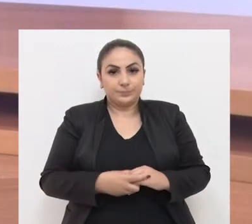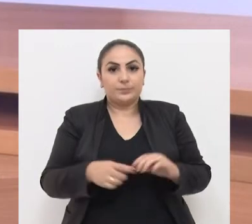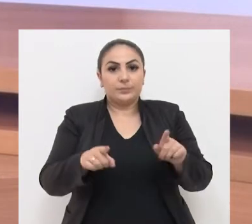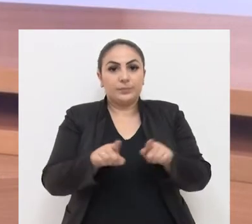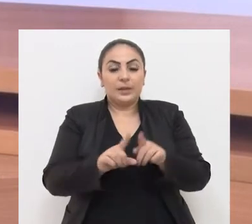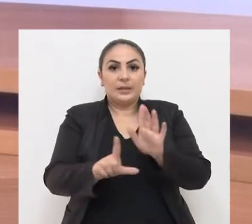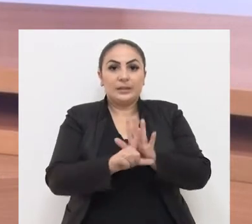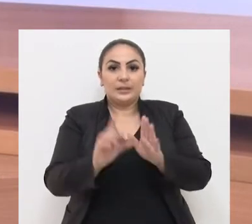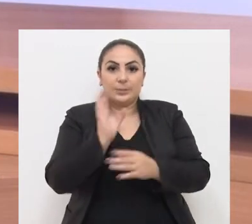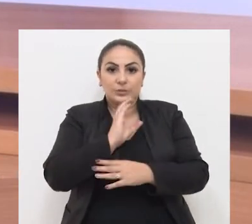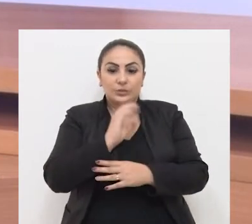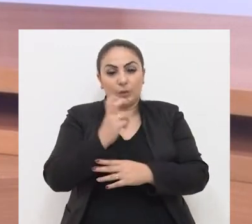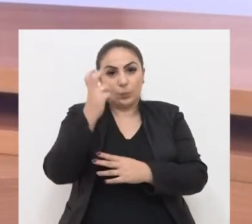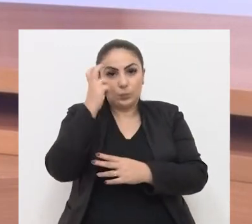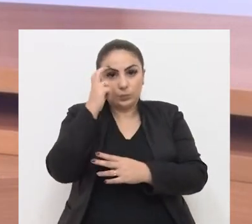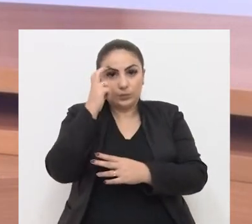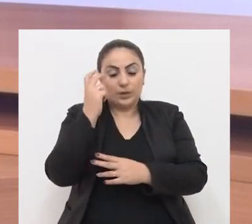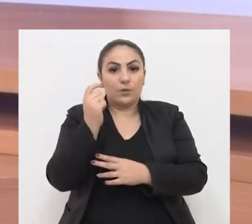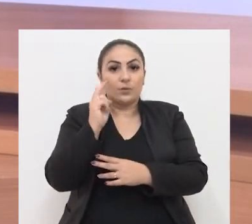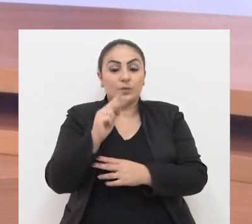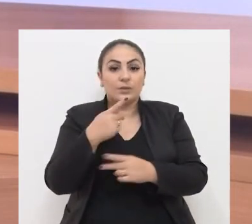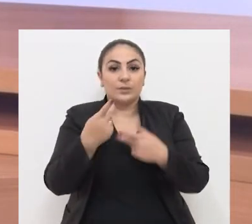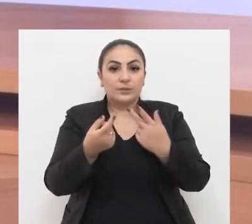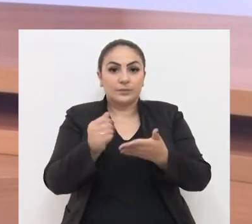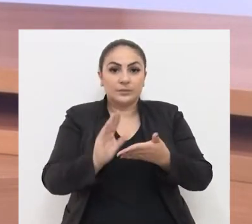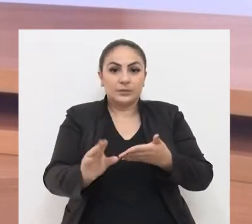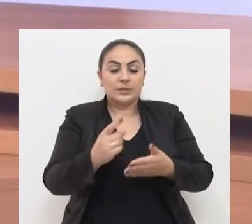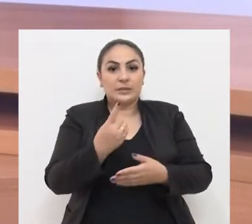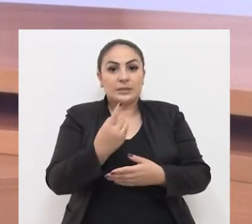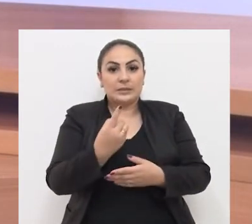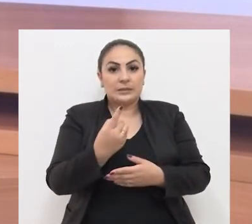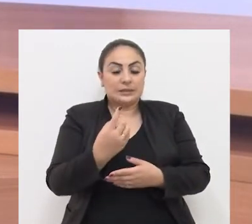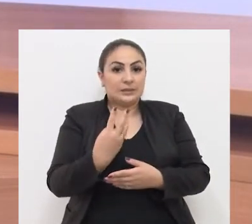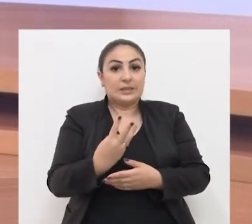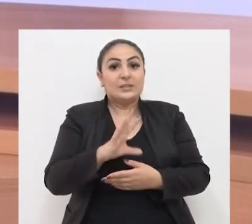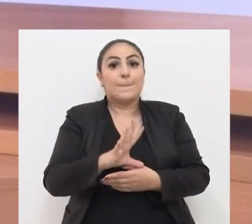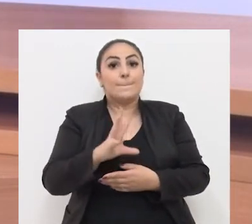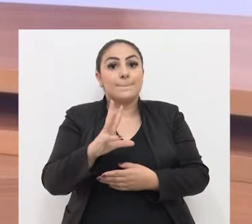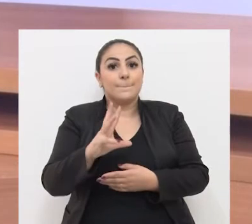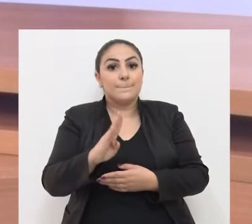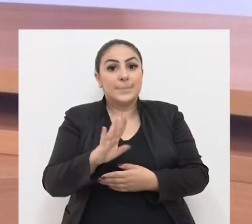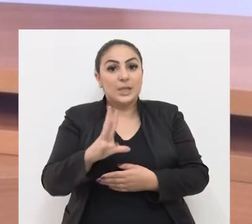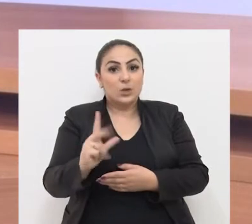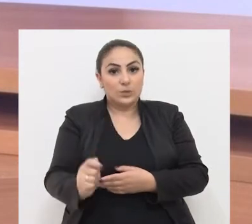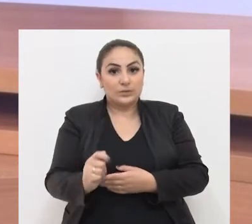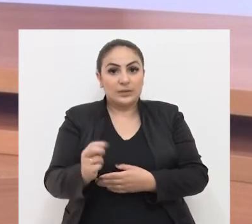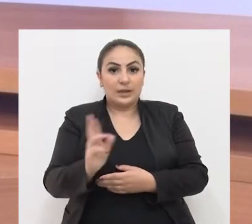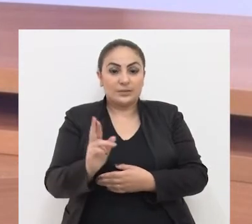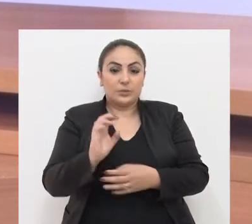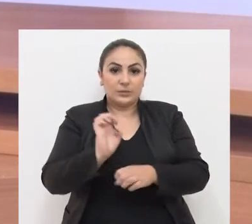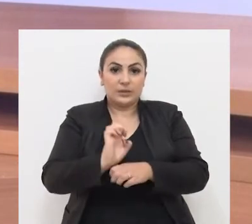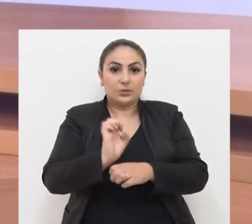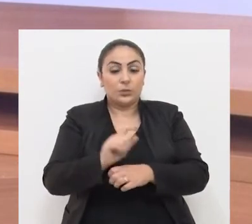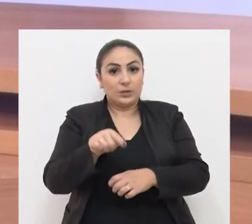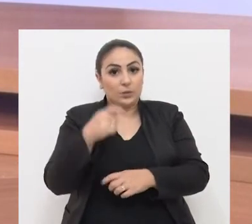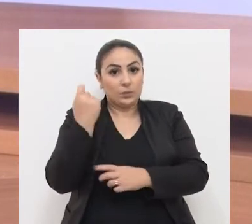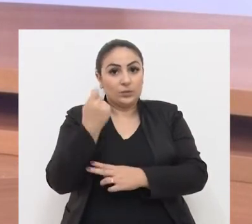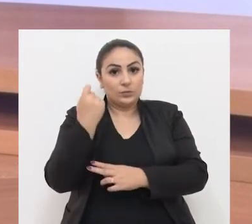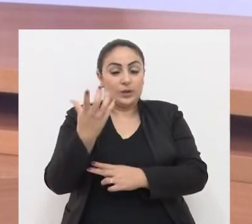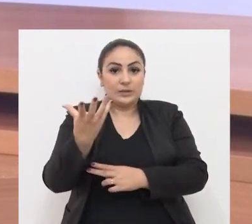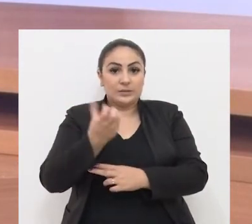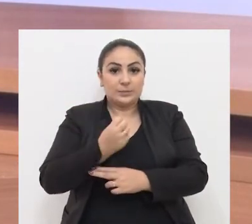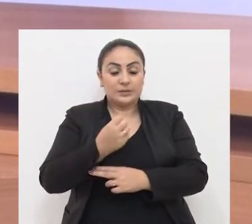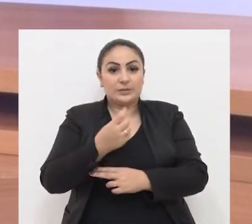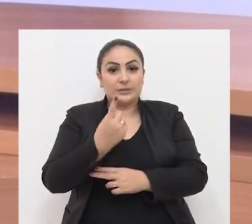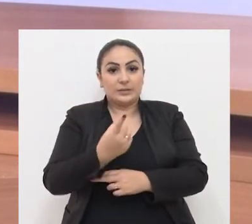pandemia. A Lei de Emergência Cultural prevê o repasse de 3 bilhões de reais aos estados. O Rio Grande do